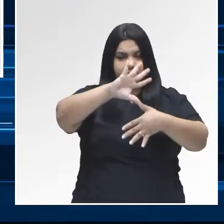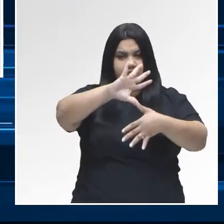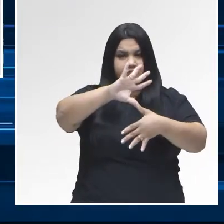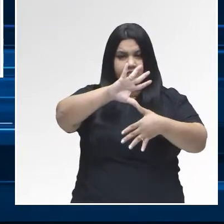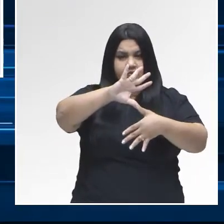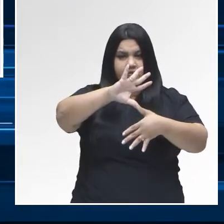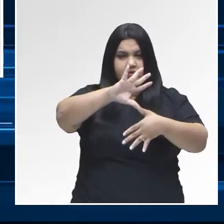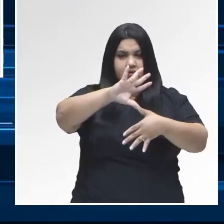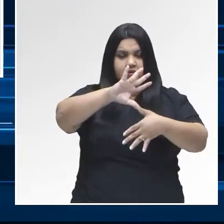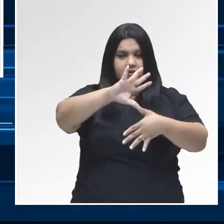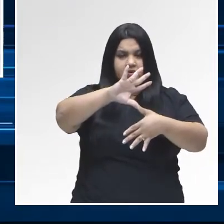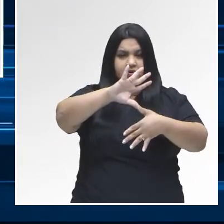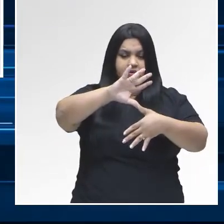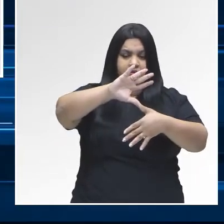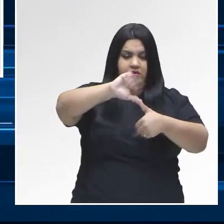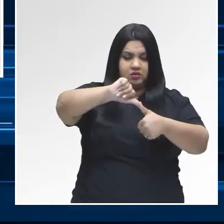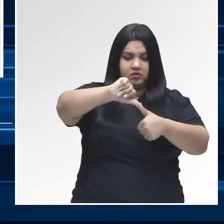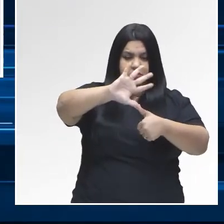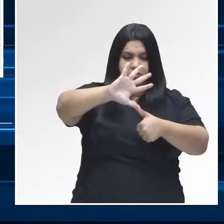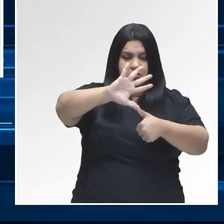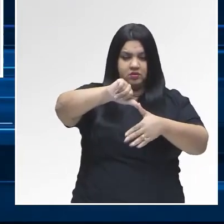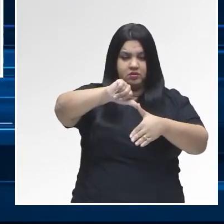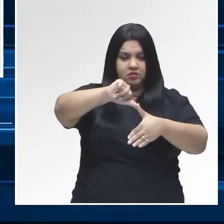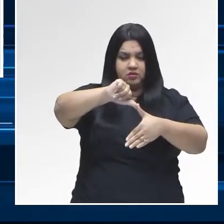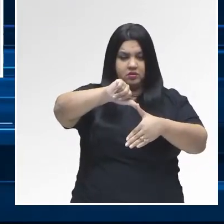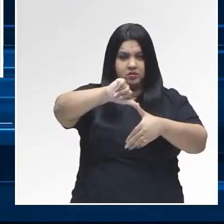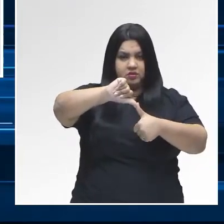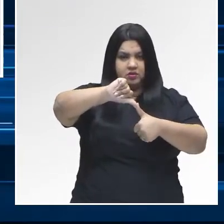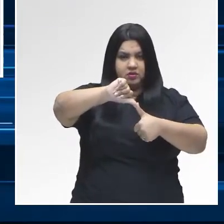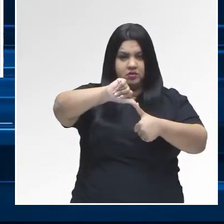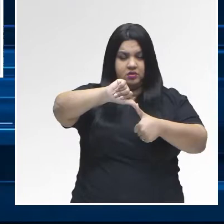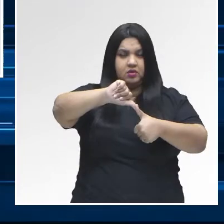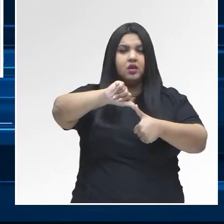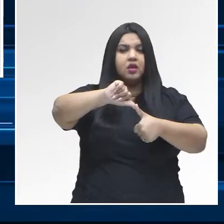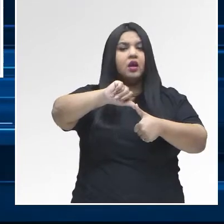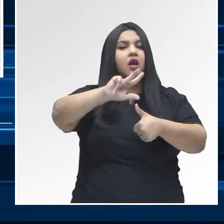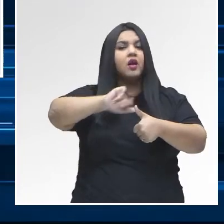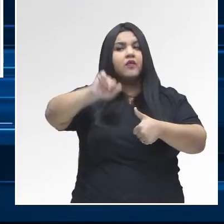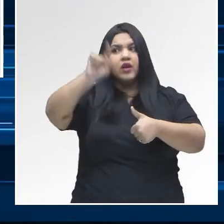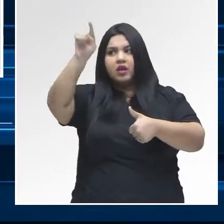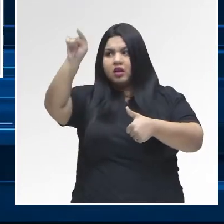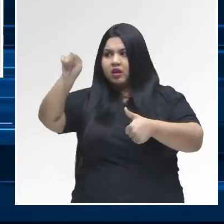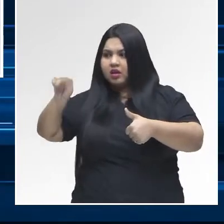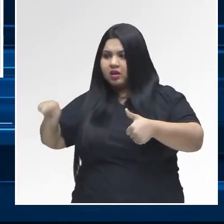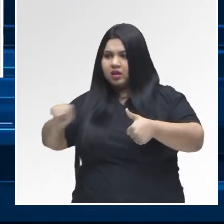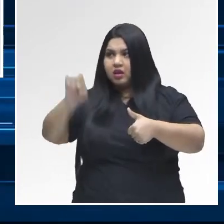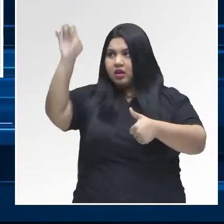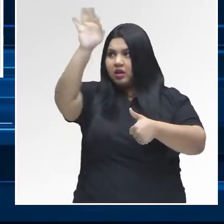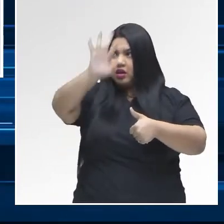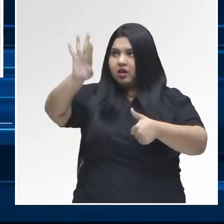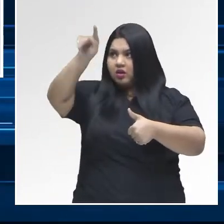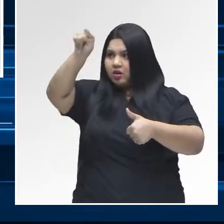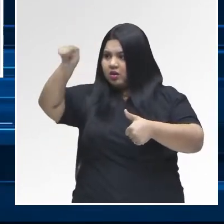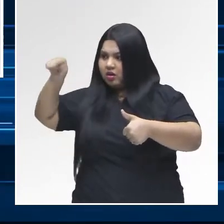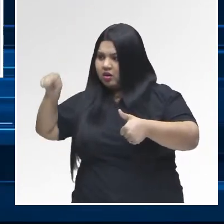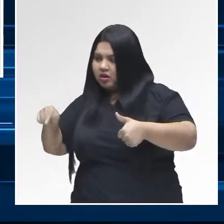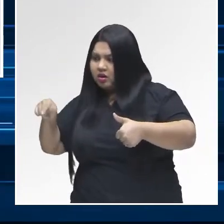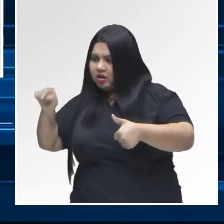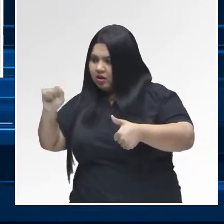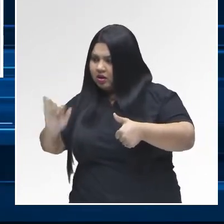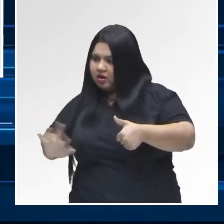tanto América do Norte, Central e Sul. Então, nesse momento, vai se estabelecer uma rota aí, ó, ligando os